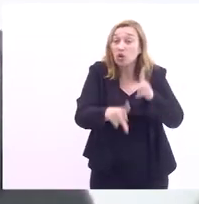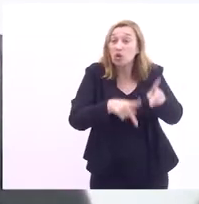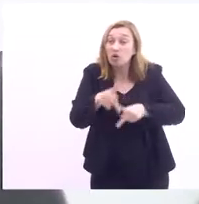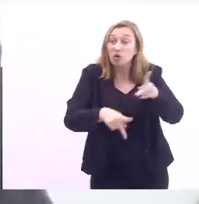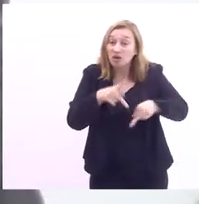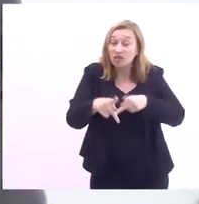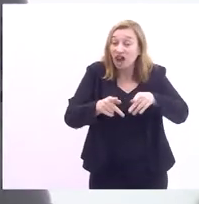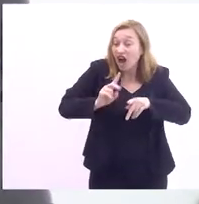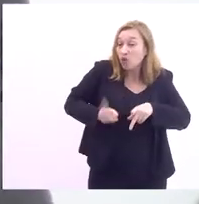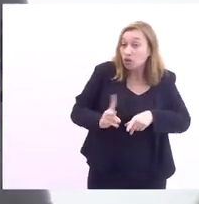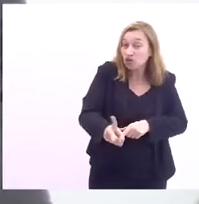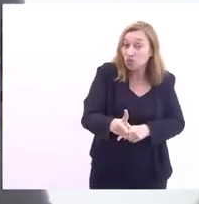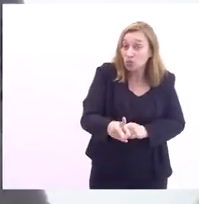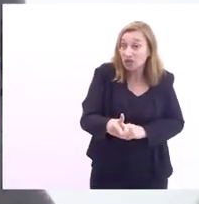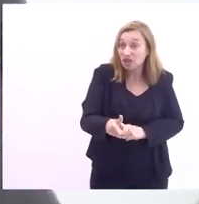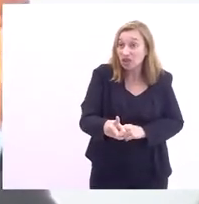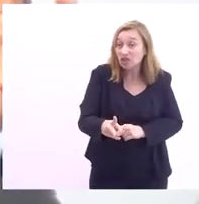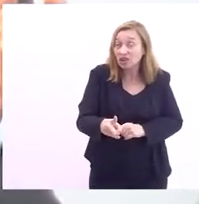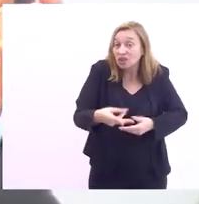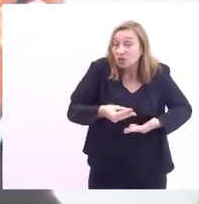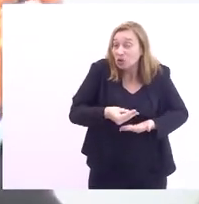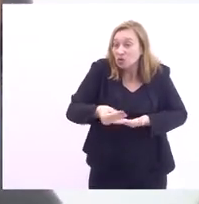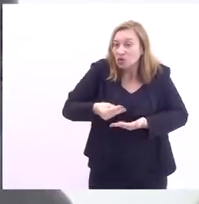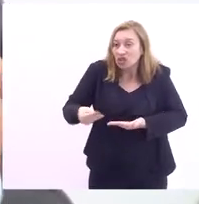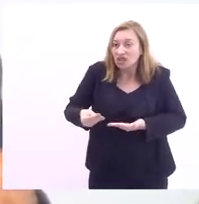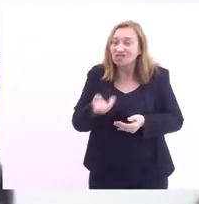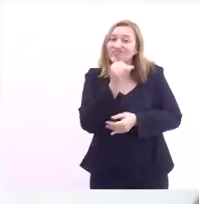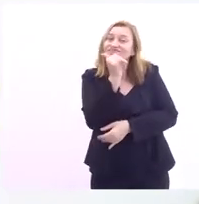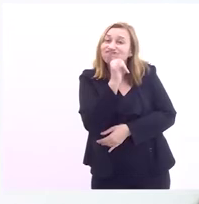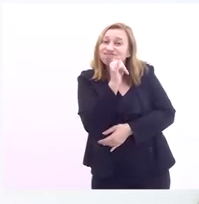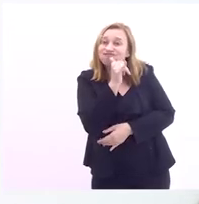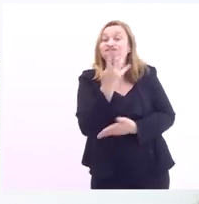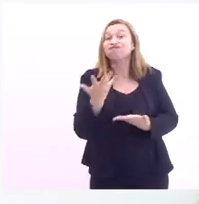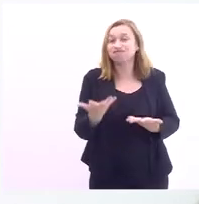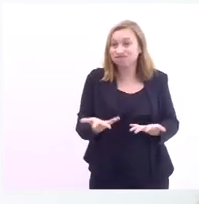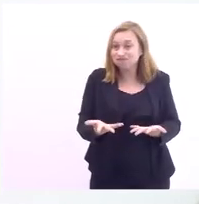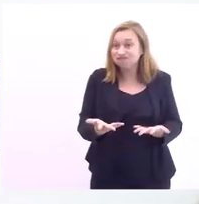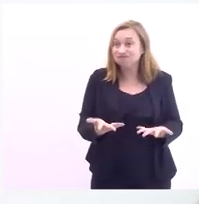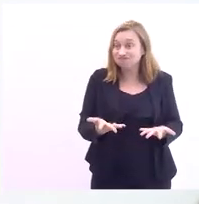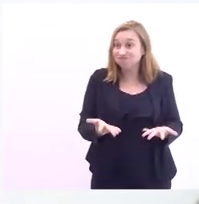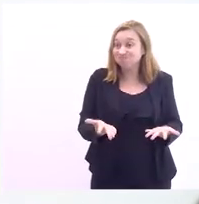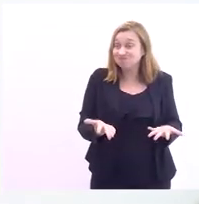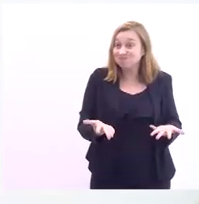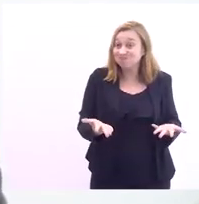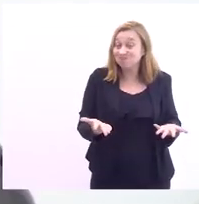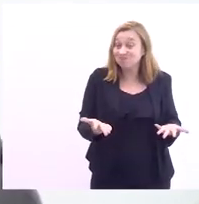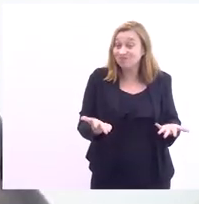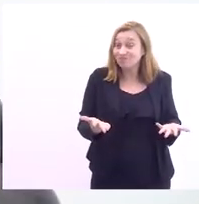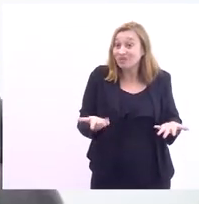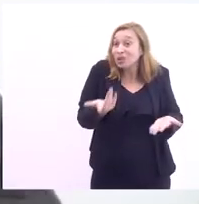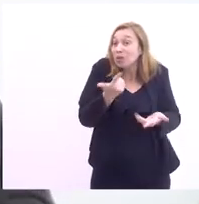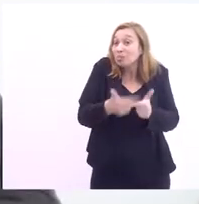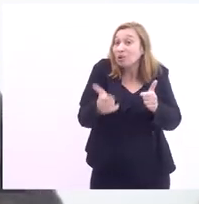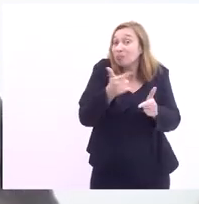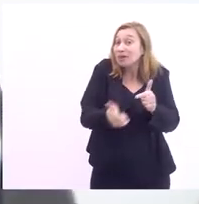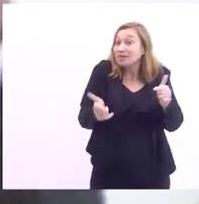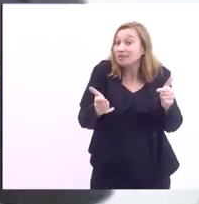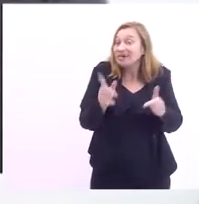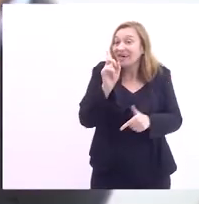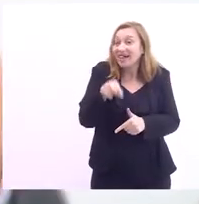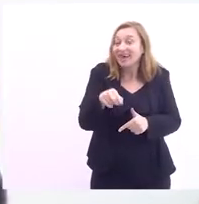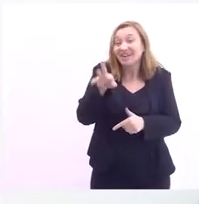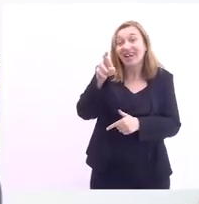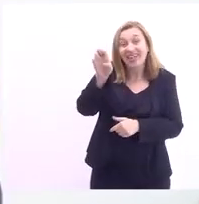à continuidade do fornecimento da energia elétrica, o problema está na